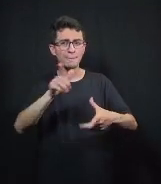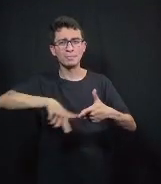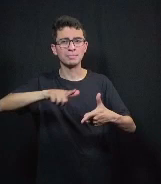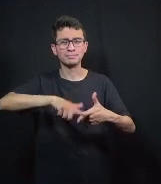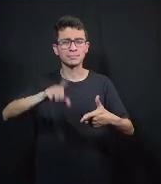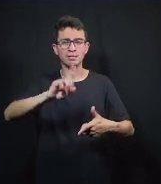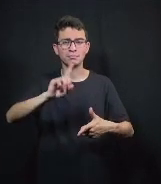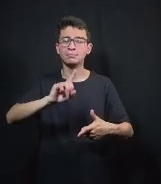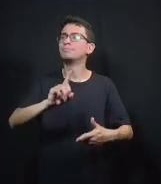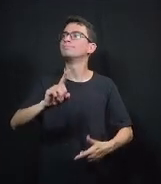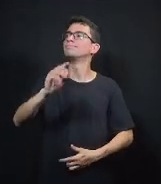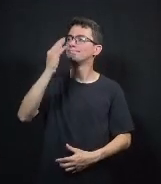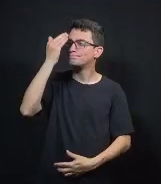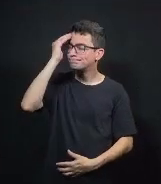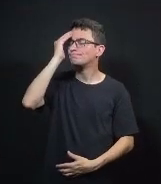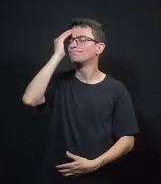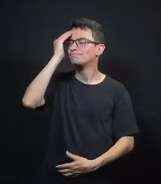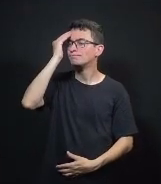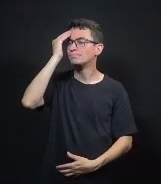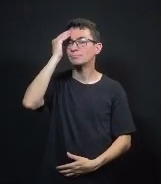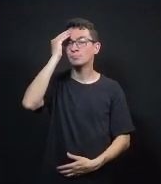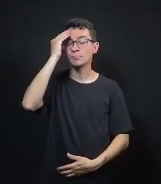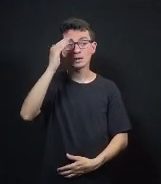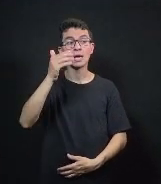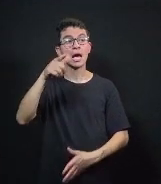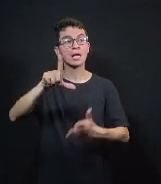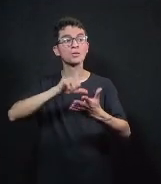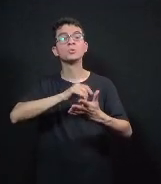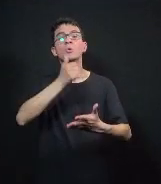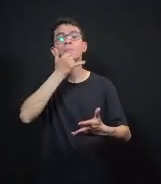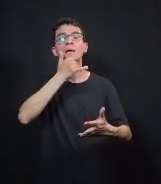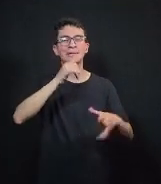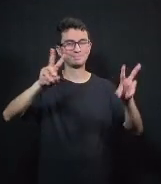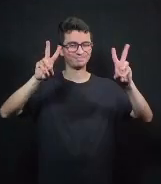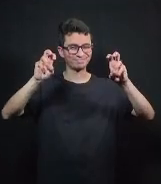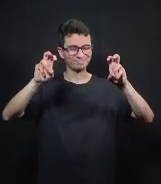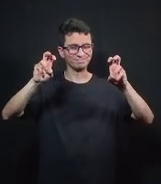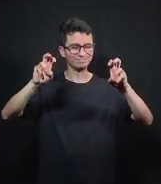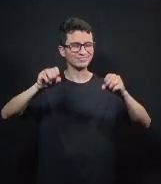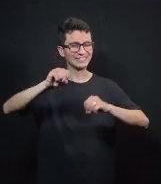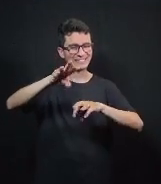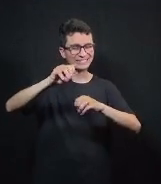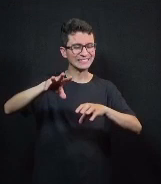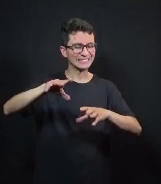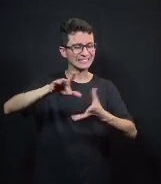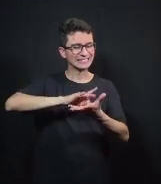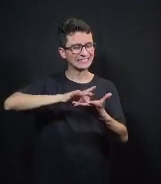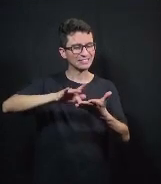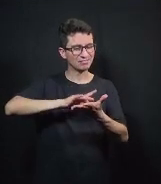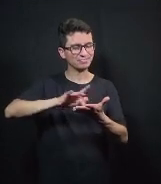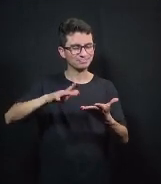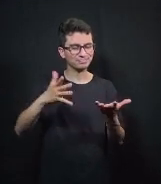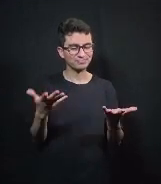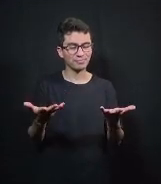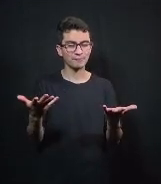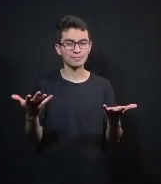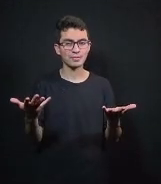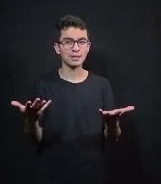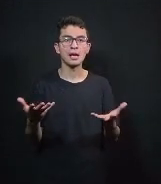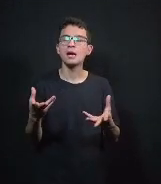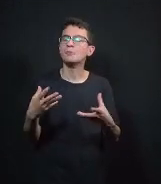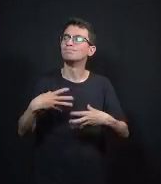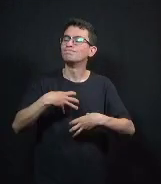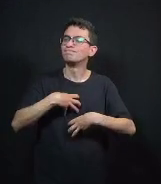Natália, antes de você responder, porque você trouxe o tema da alfabetização, eu queria muito te escutar. Eu acho que o Juliano, eu tenho a impressão, Juliano,